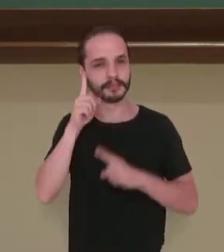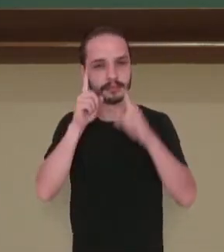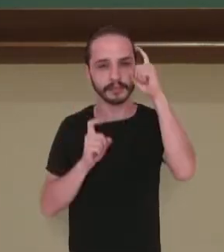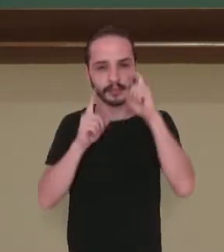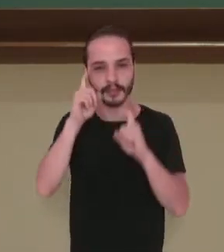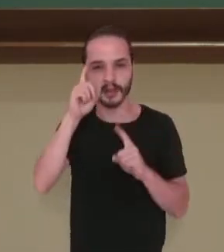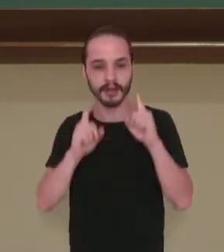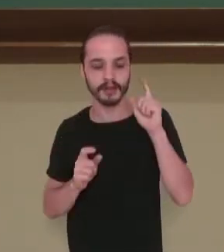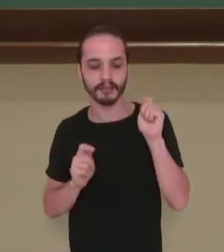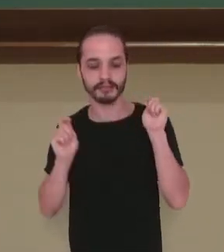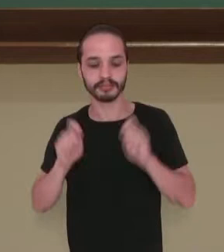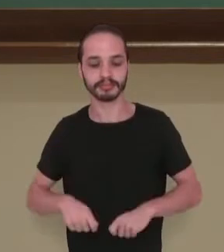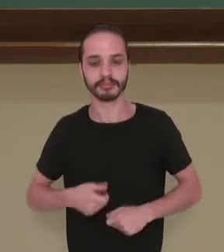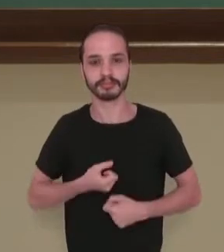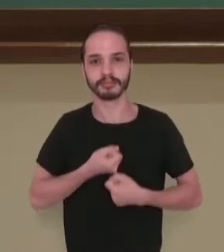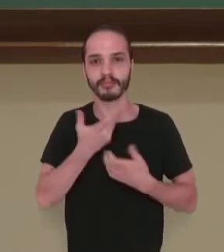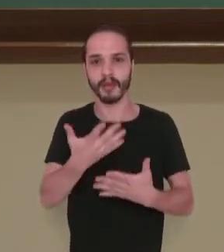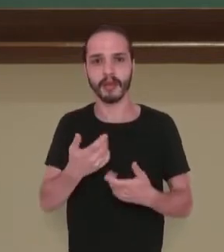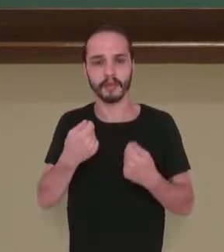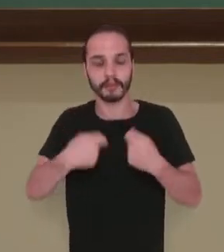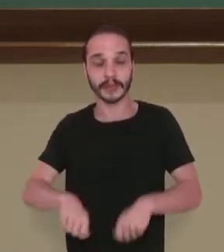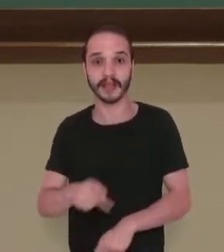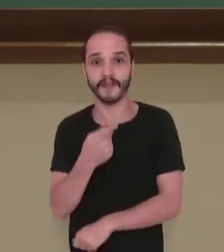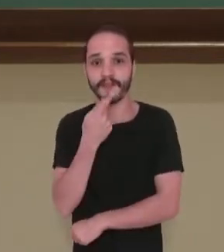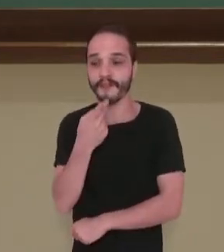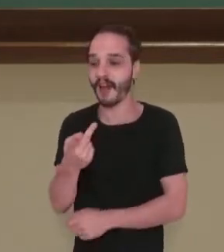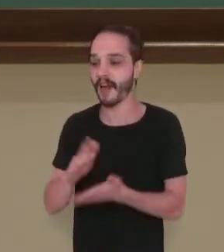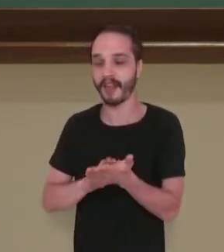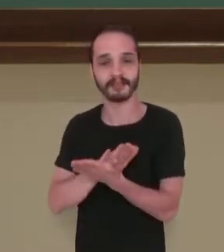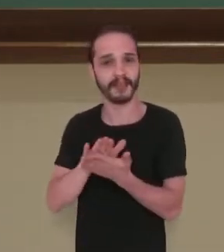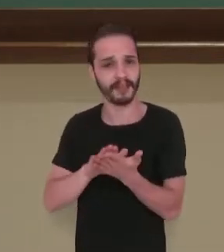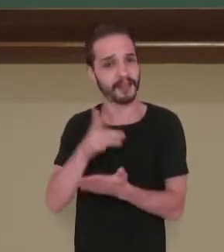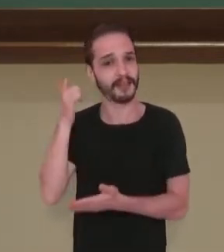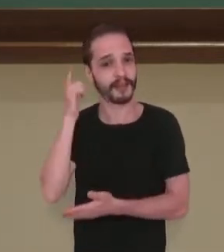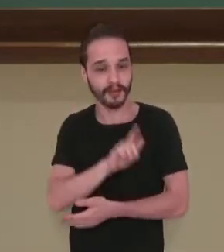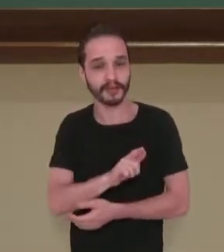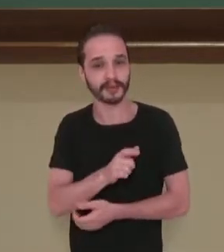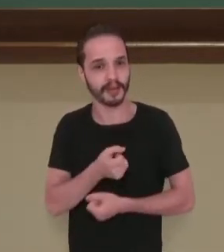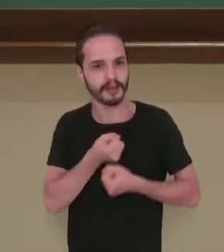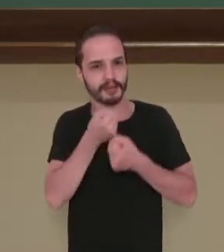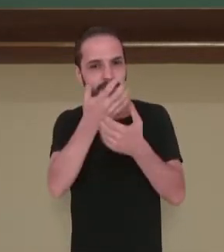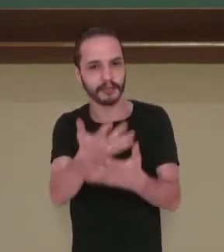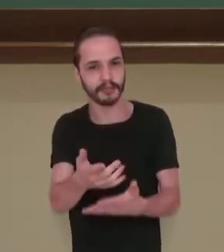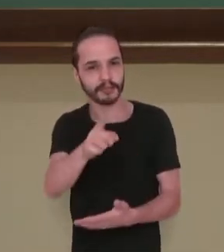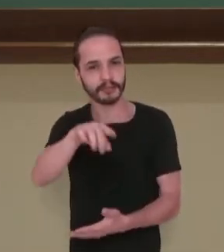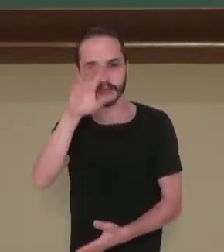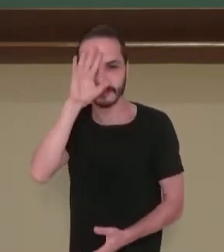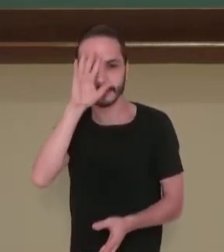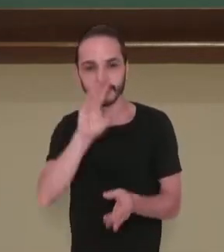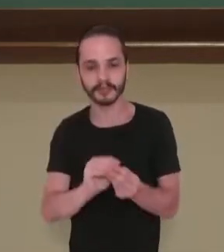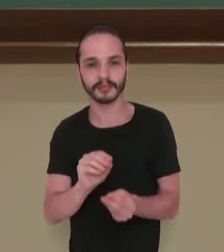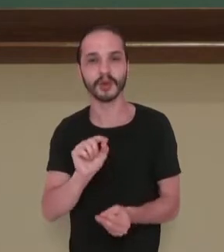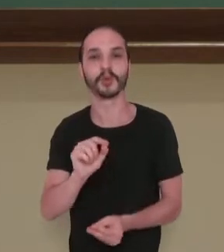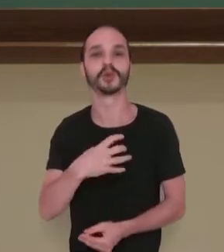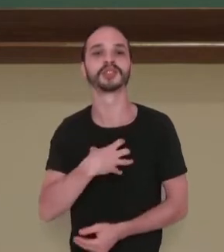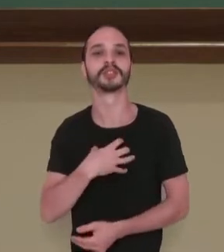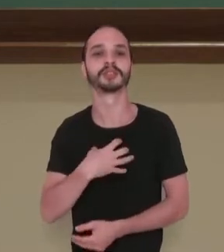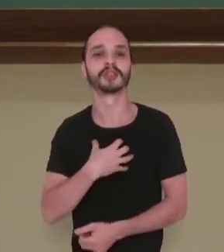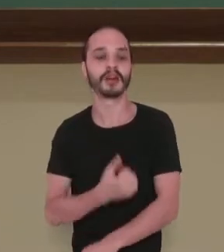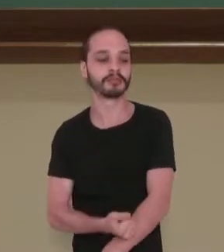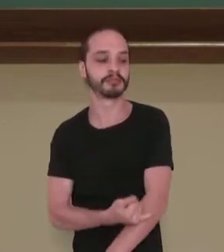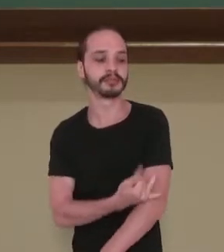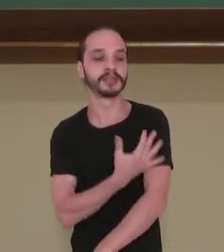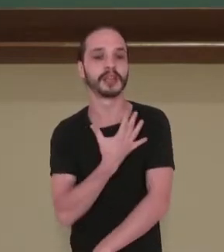expressão, ali não preciso falar sobre, eu consigo dizer sobre aquilo que eu estou sentindo,